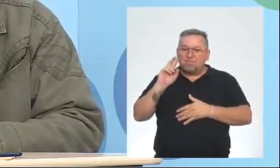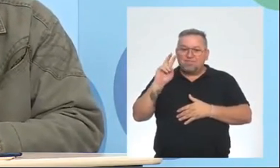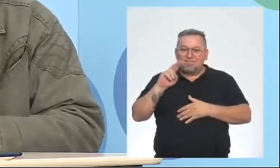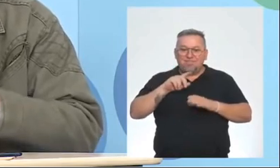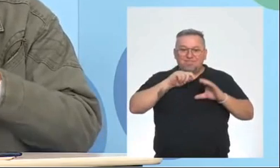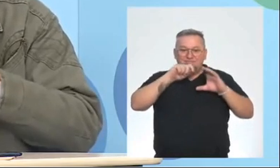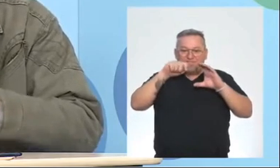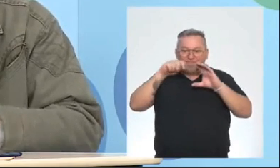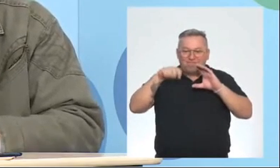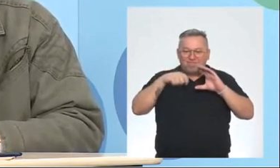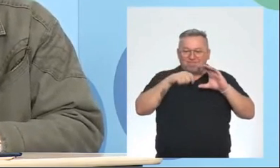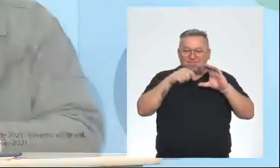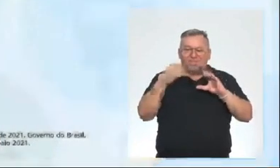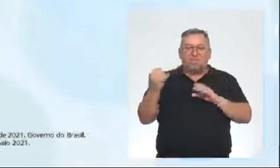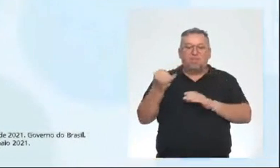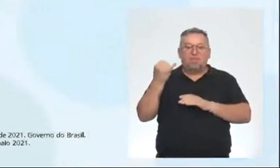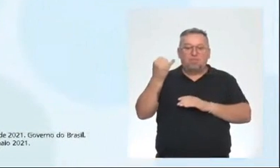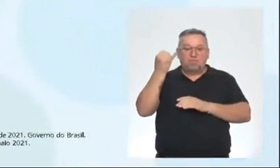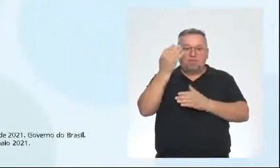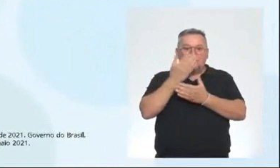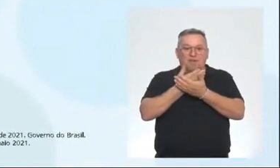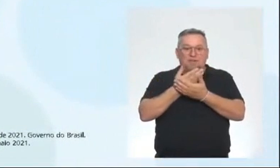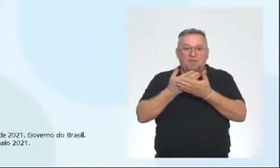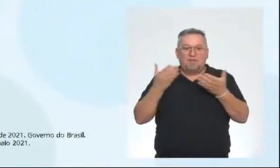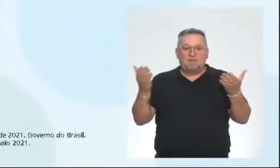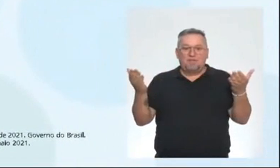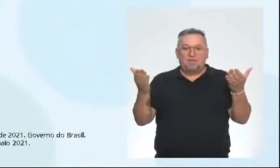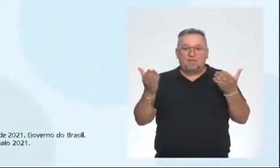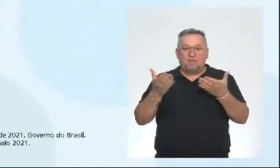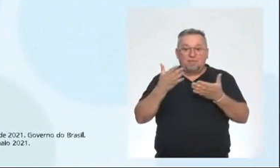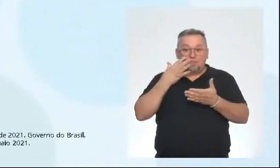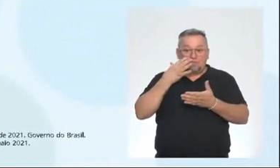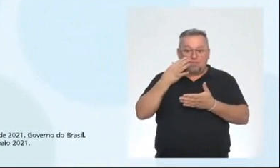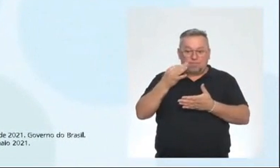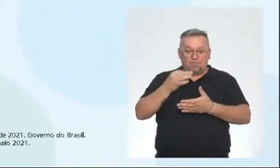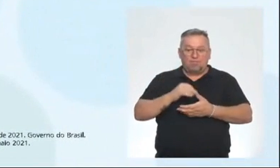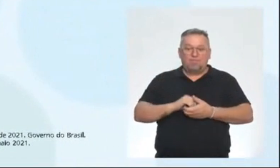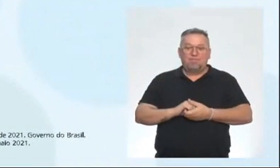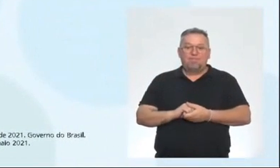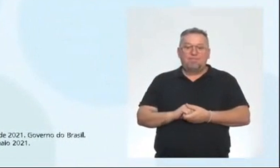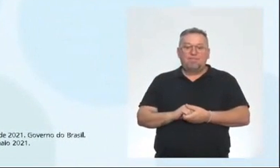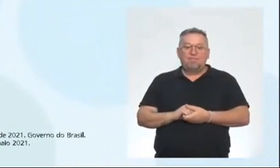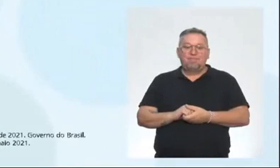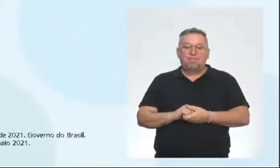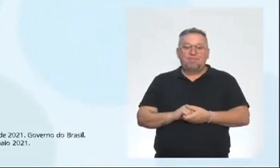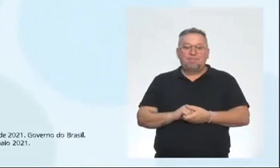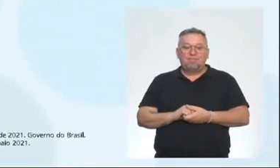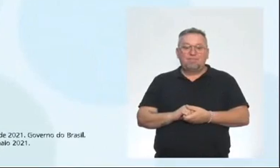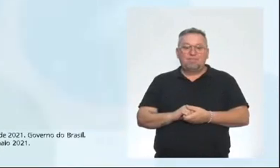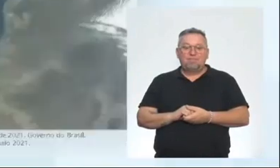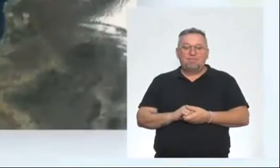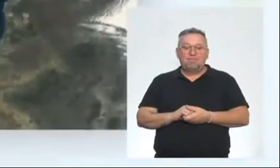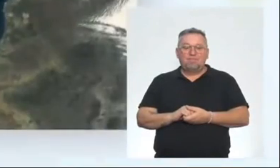esse vídeo muito importante para a aula de hoje. Atenção no vídeo.